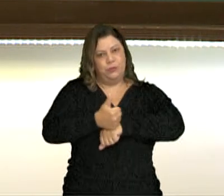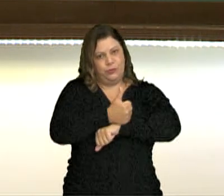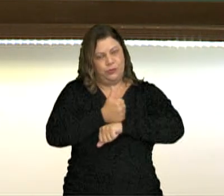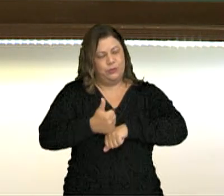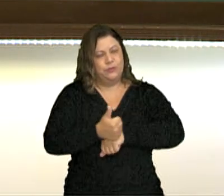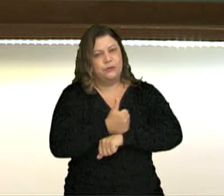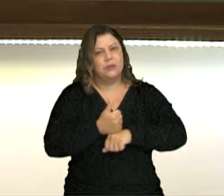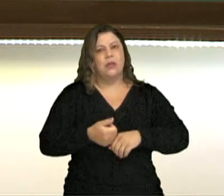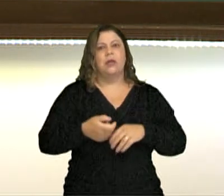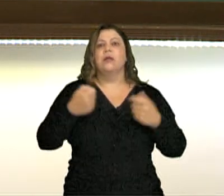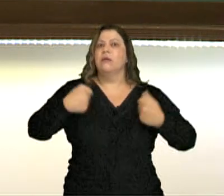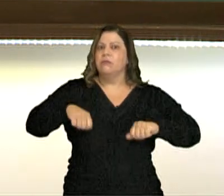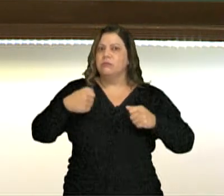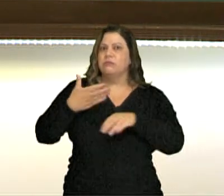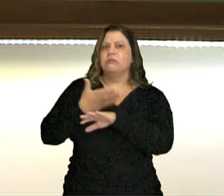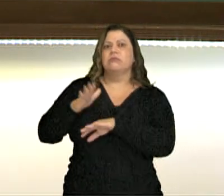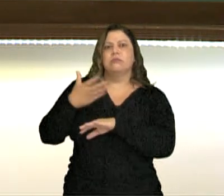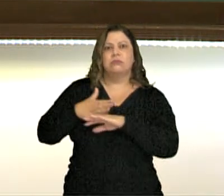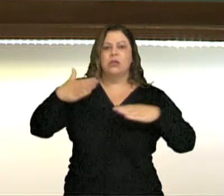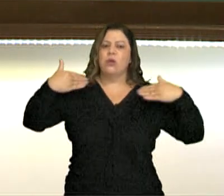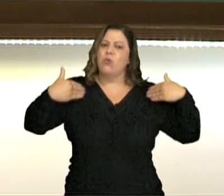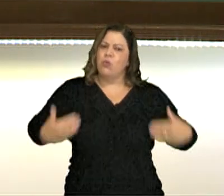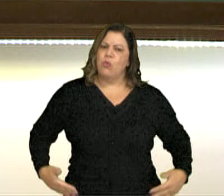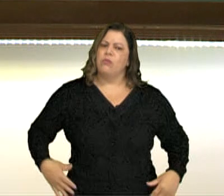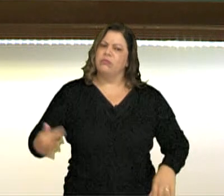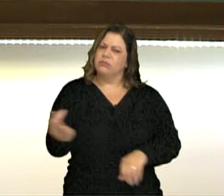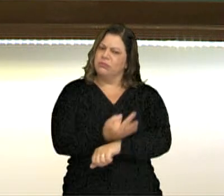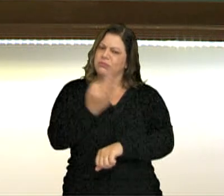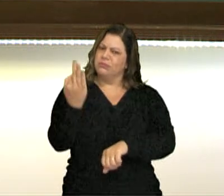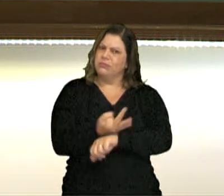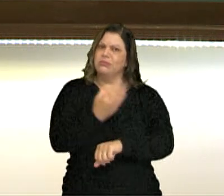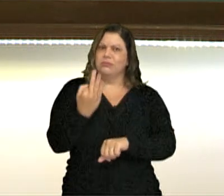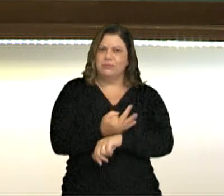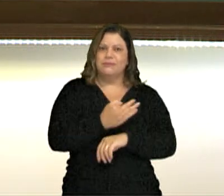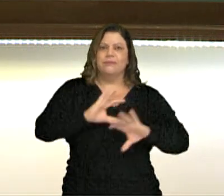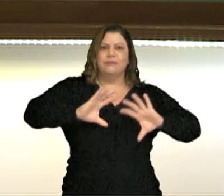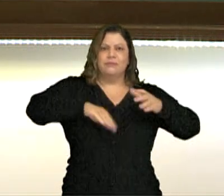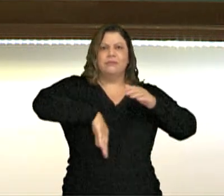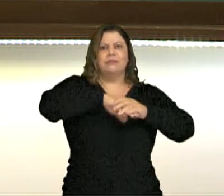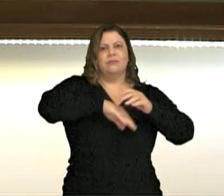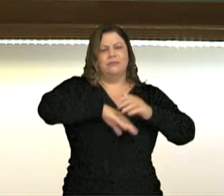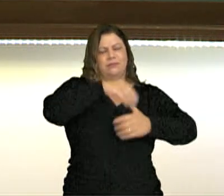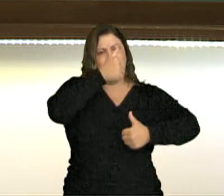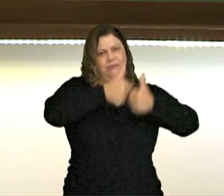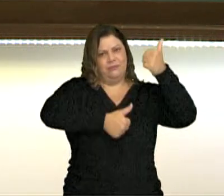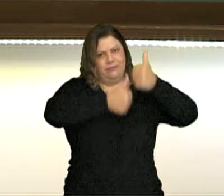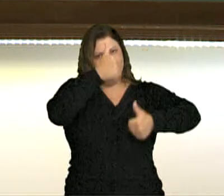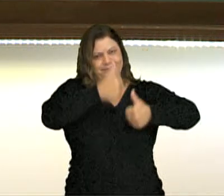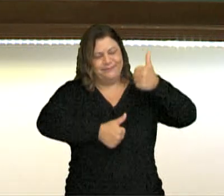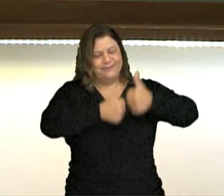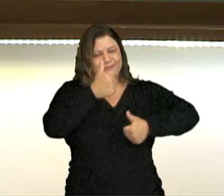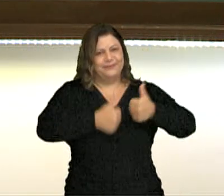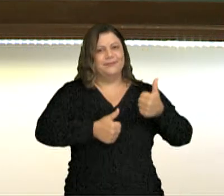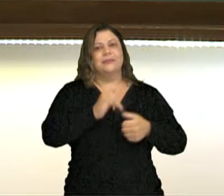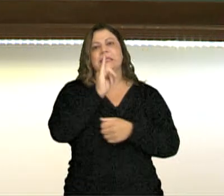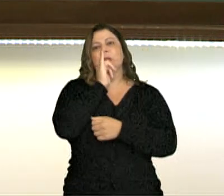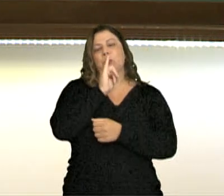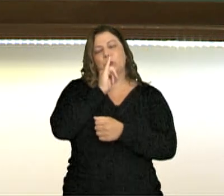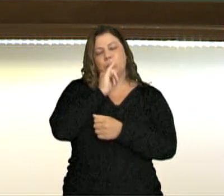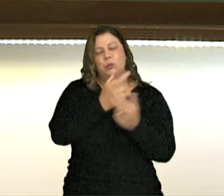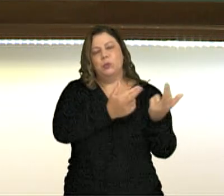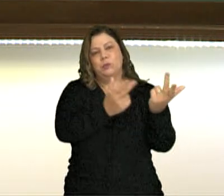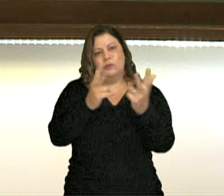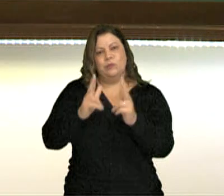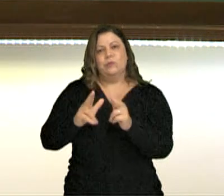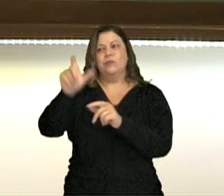esses exercícios para que o corpo dele aguente a partida de futebol. É um exemplo, né? Vocês sabem que às vezes essas partidas o mesmo jogador